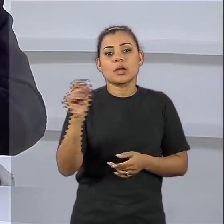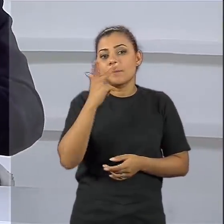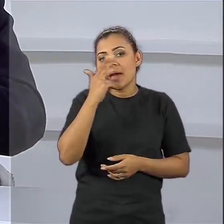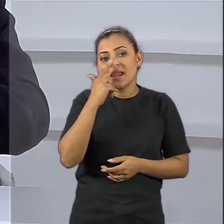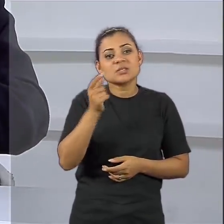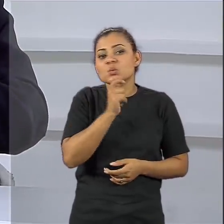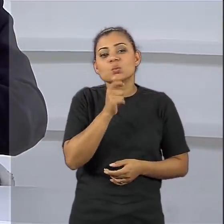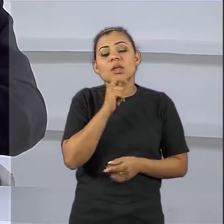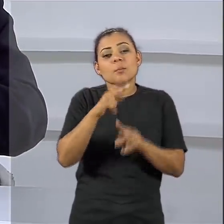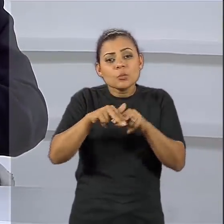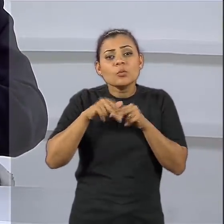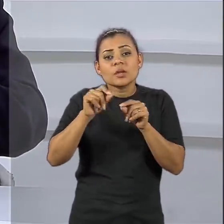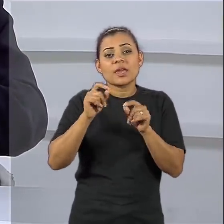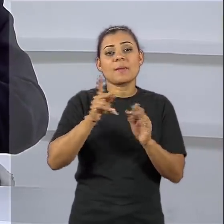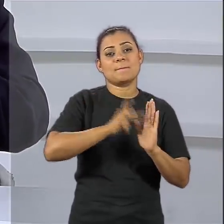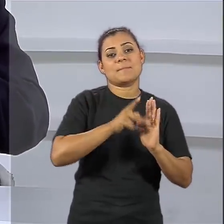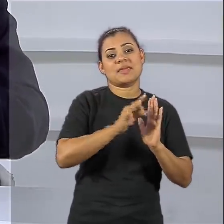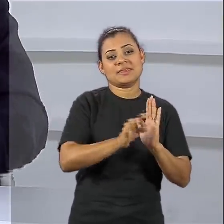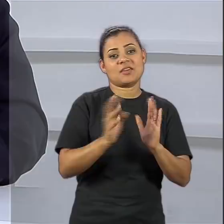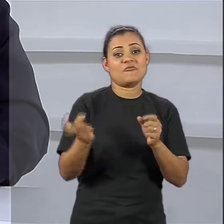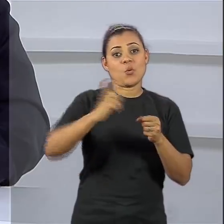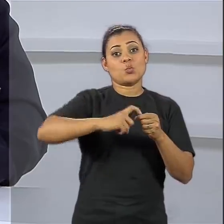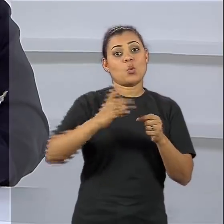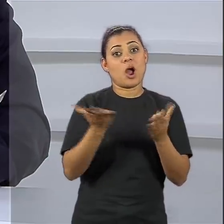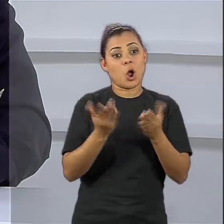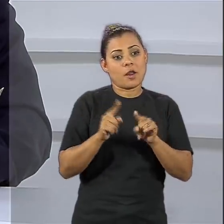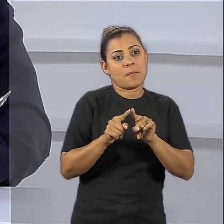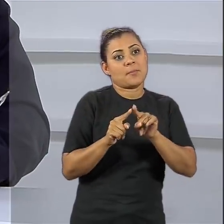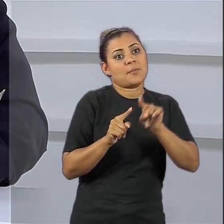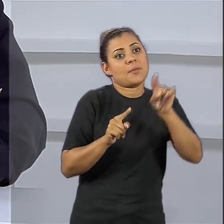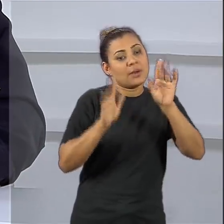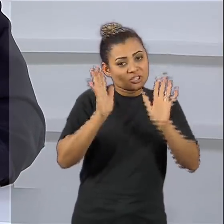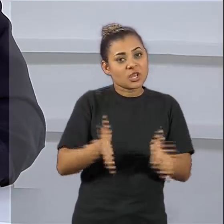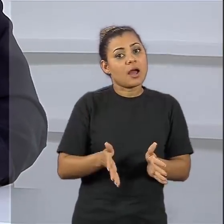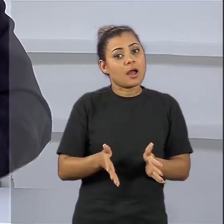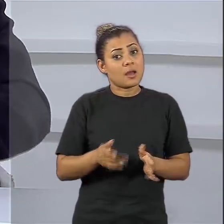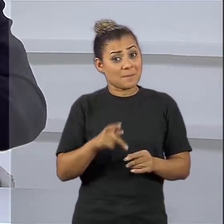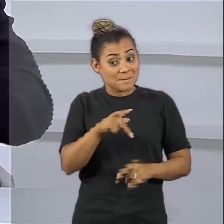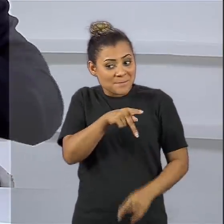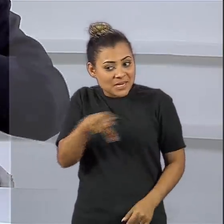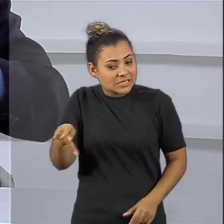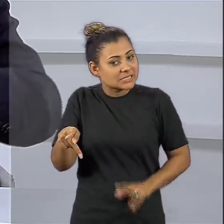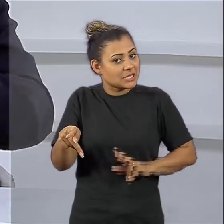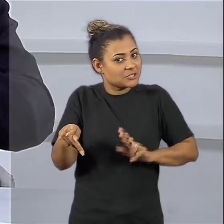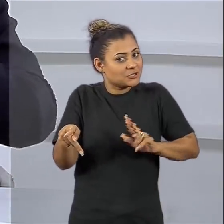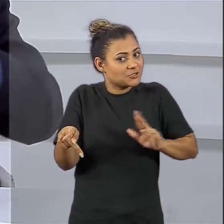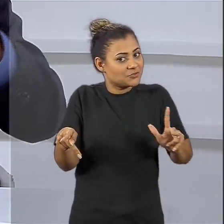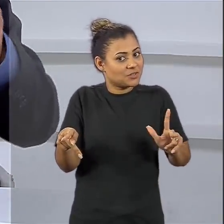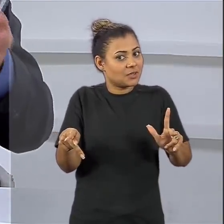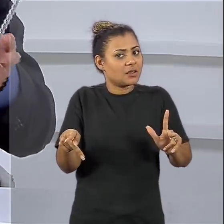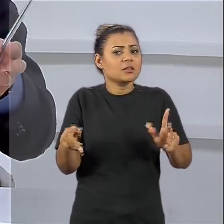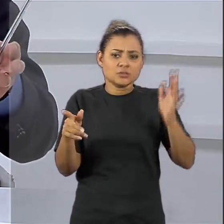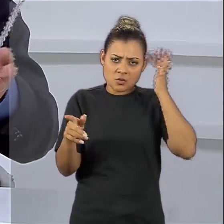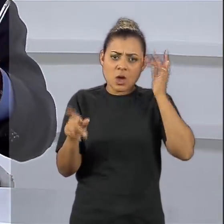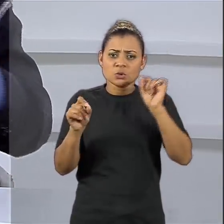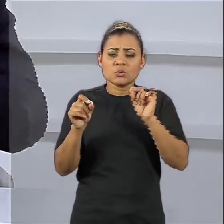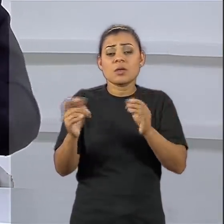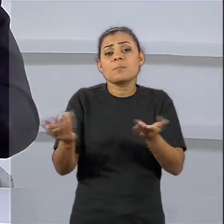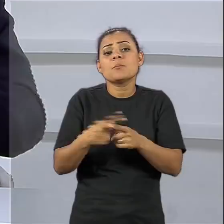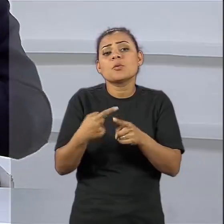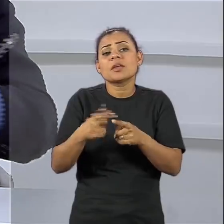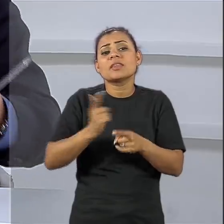conta, inclusive, dessa retomada do PT. Agora, para presidente, eu acho que o jogo é outro. E o que pode gerar, inclusive pelo que a gente poderia